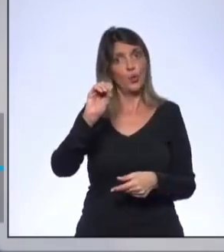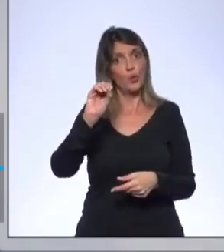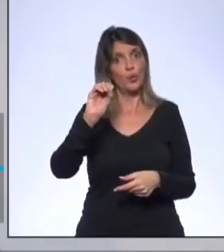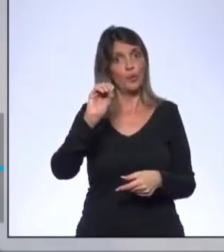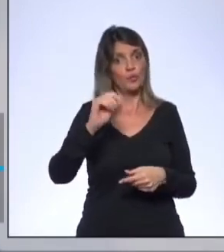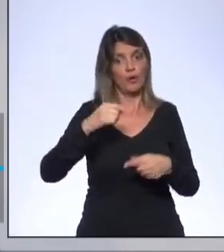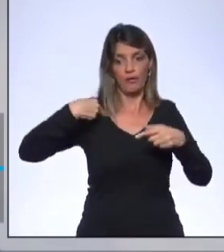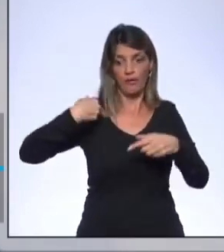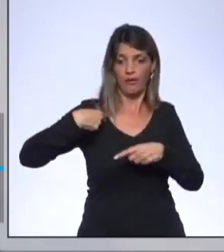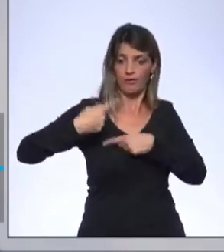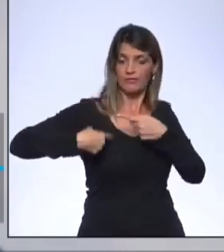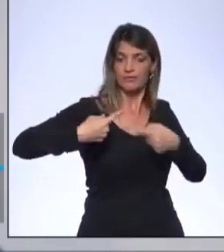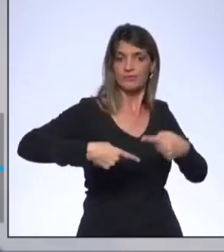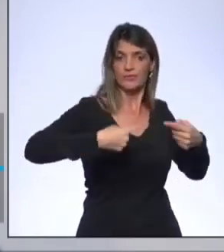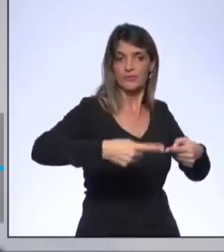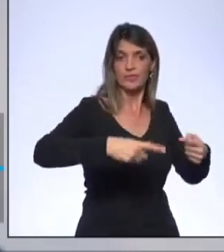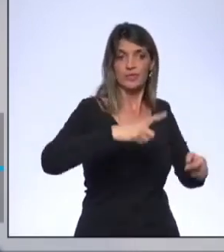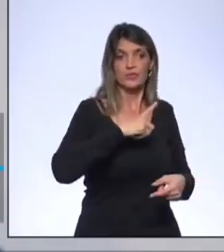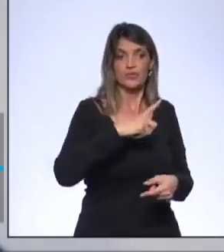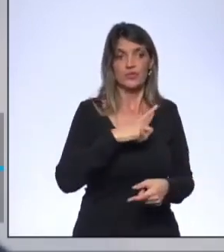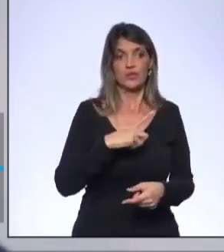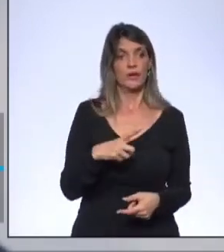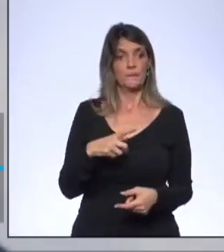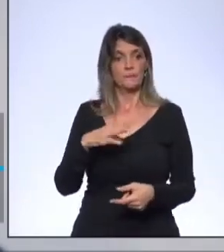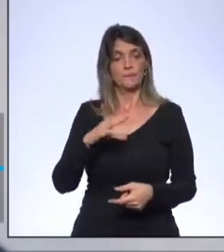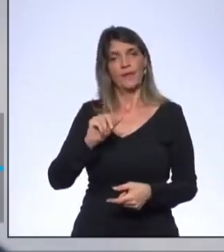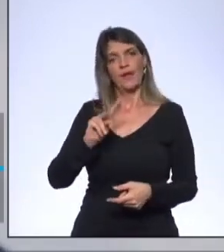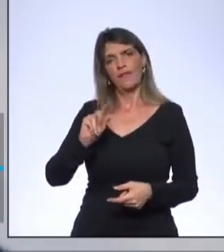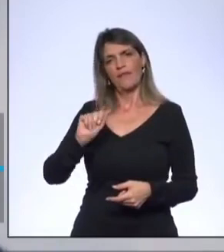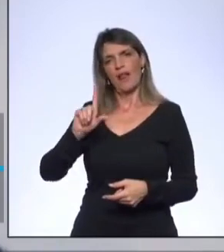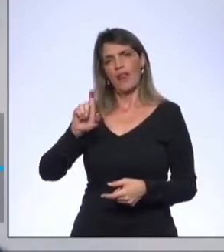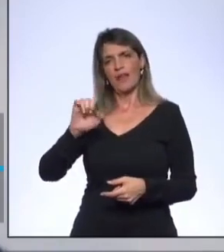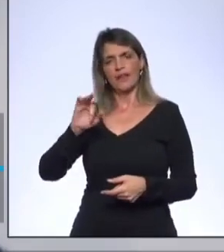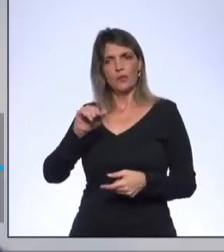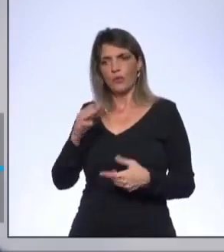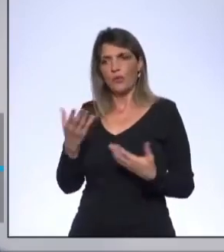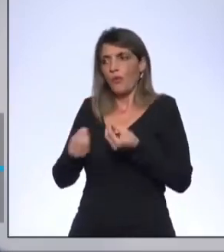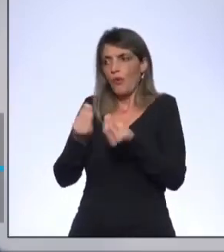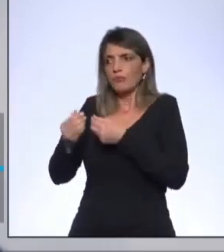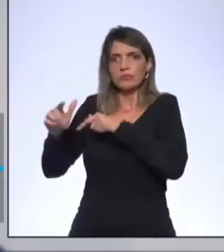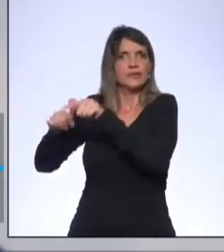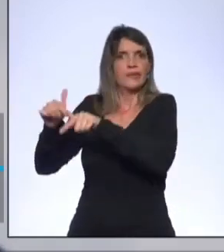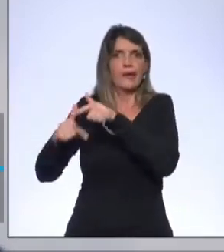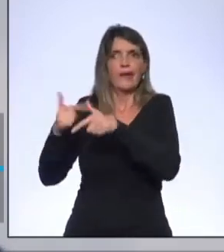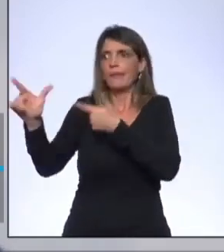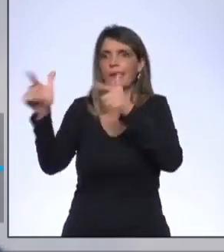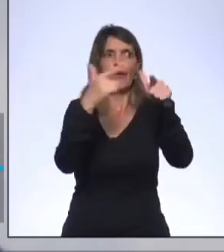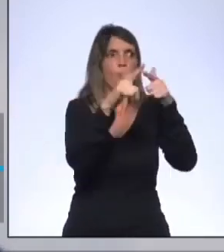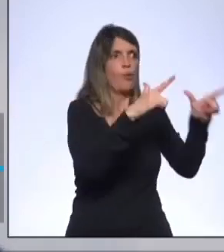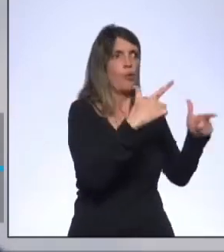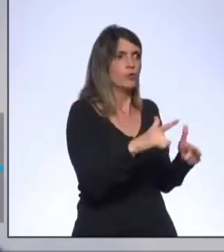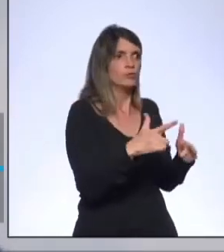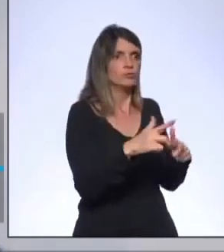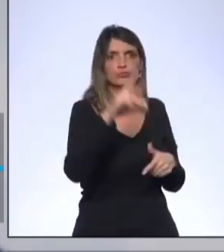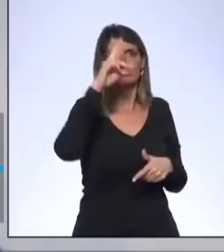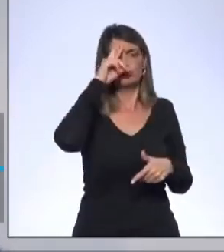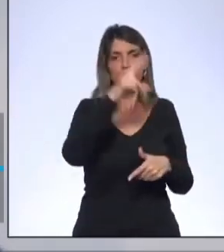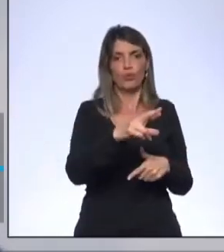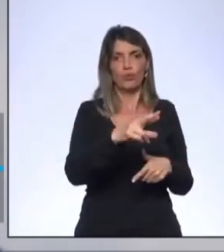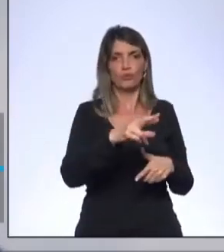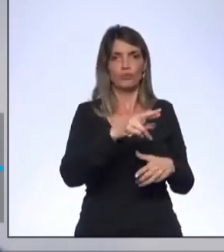tinham cavaleiros que não tinham como, né, prestar serviços para outros senhores feudais em troca